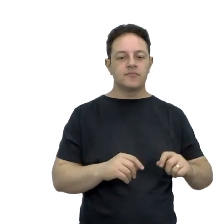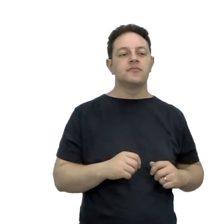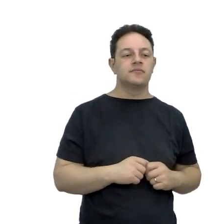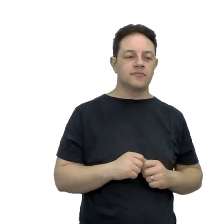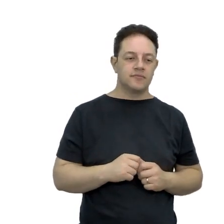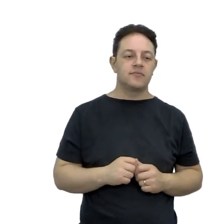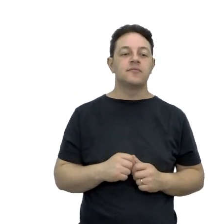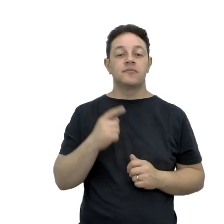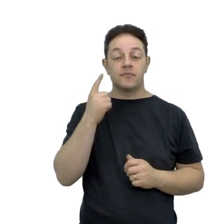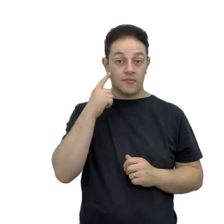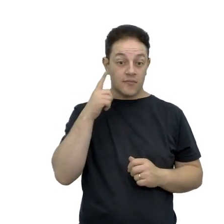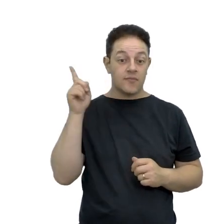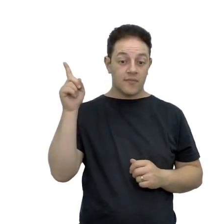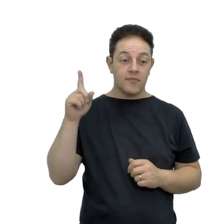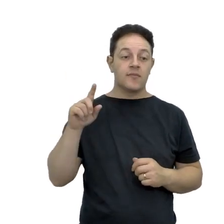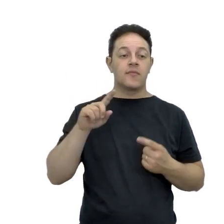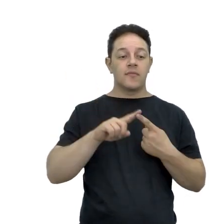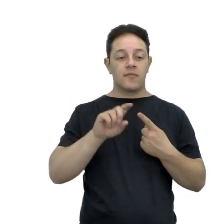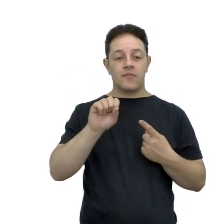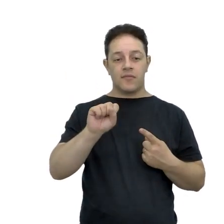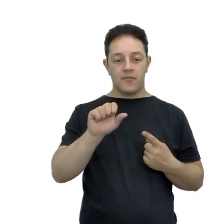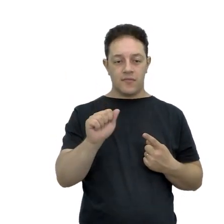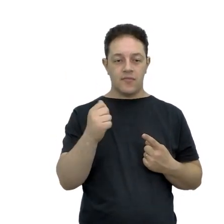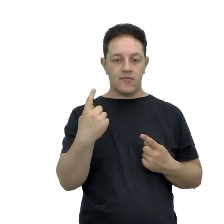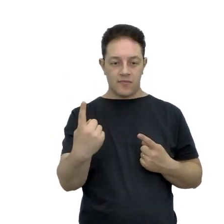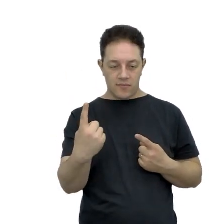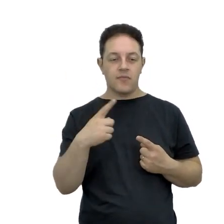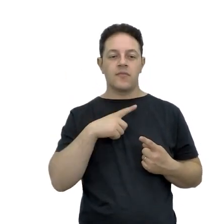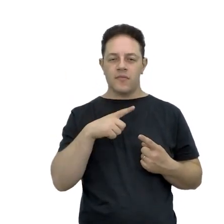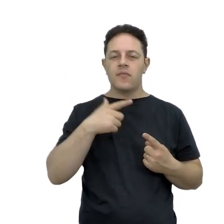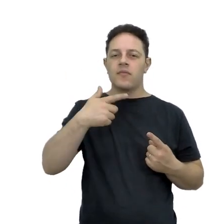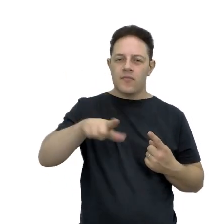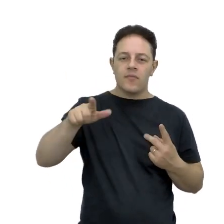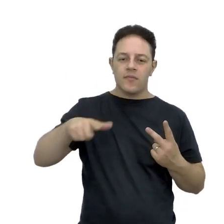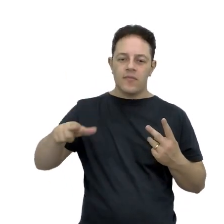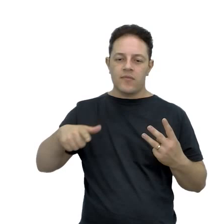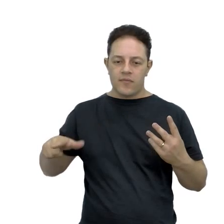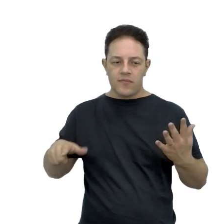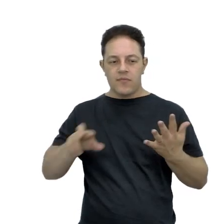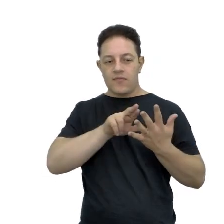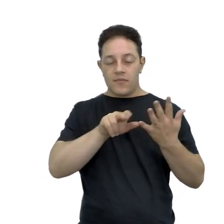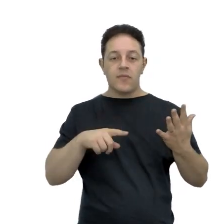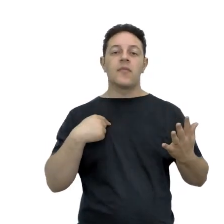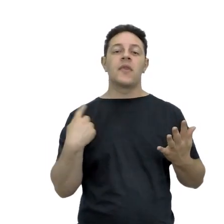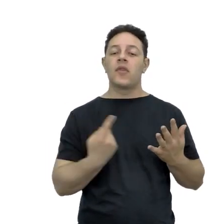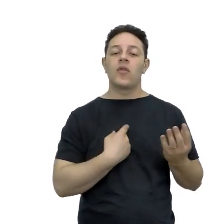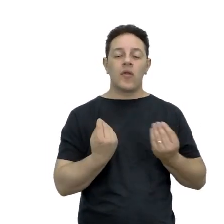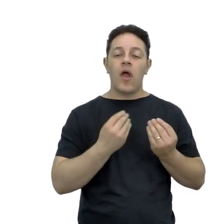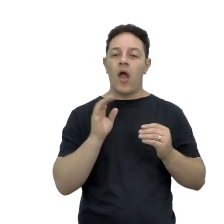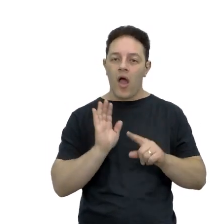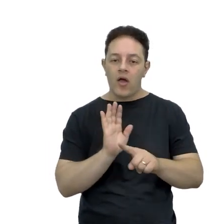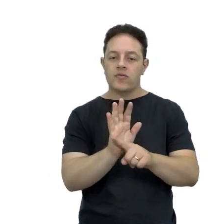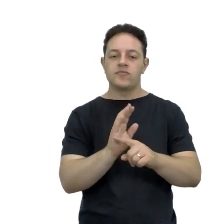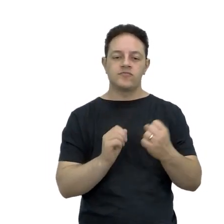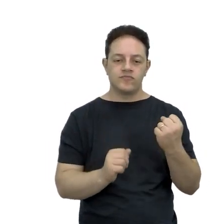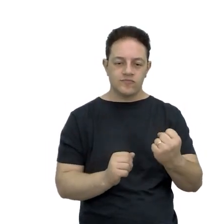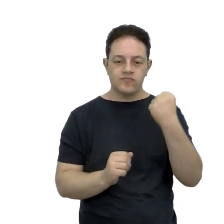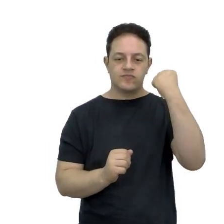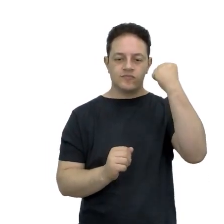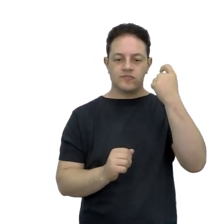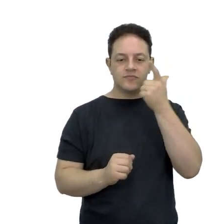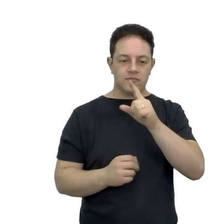e nessa SA1, assim como em várias outras, nós fazemos o fortalecimento de